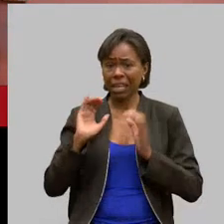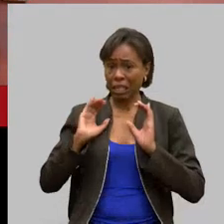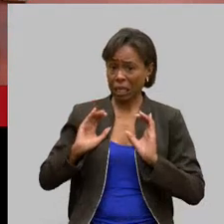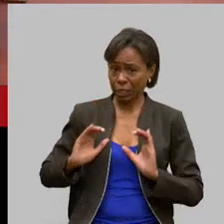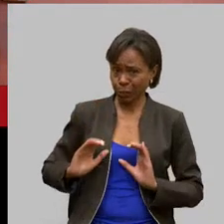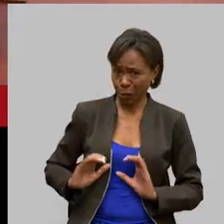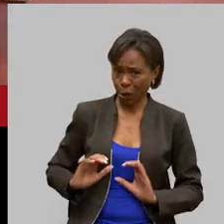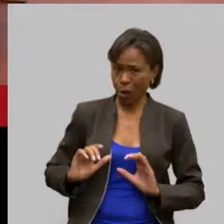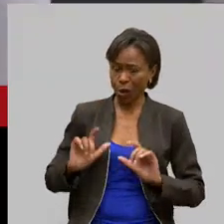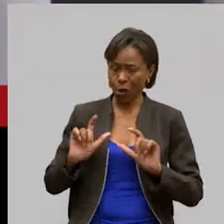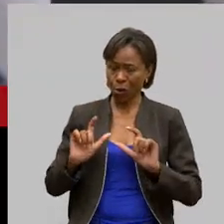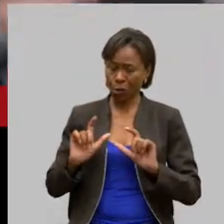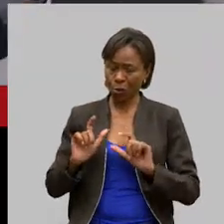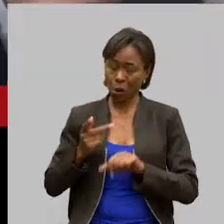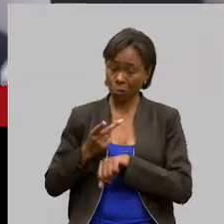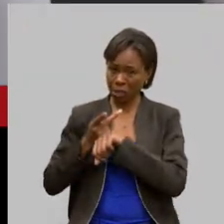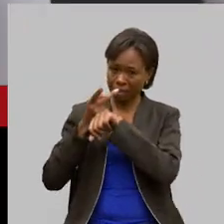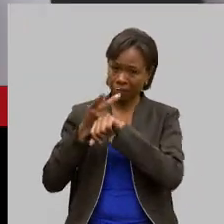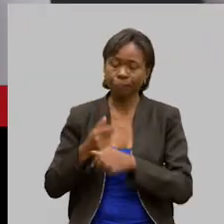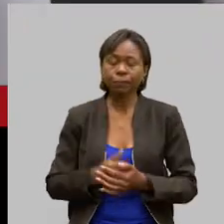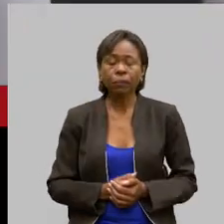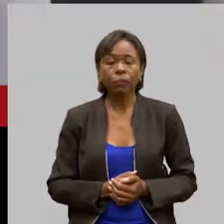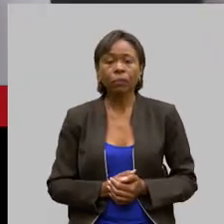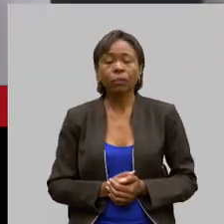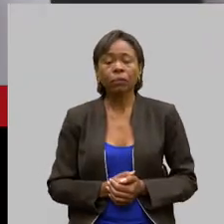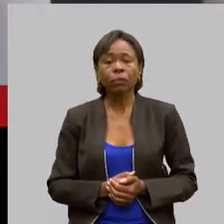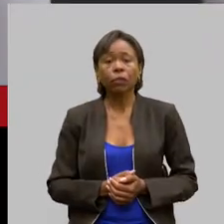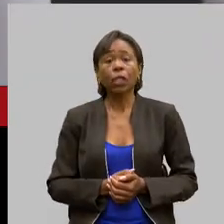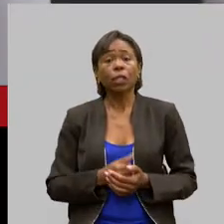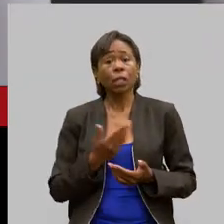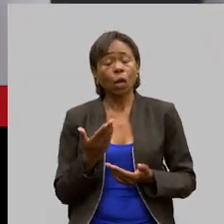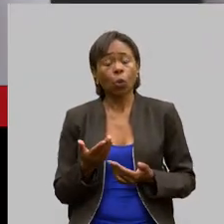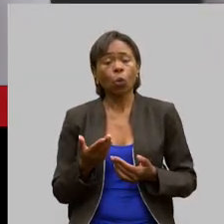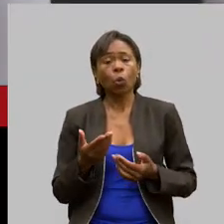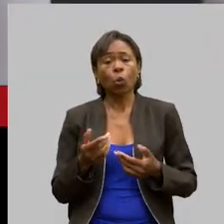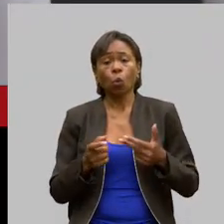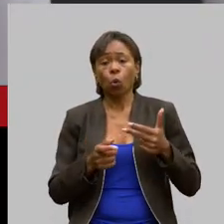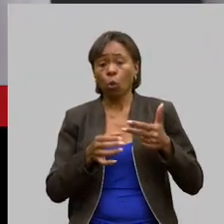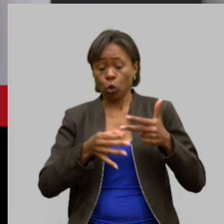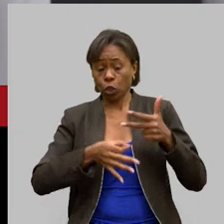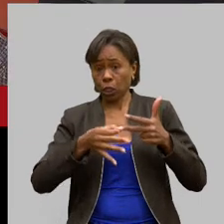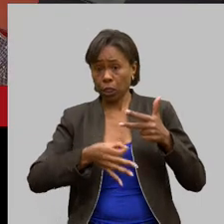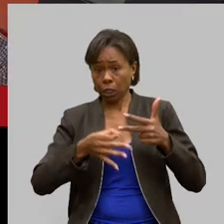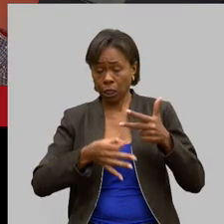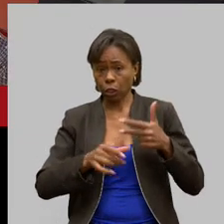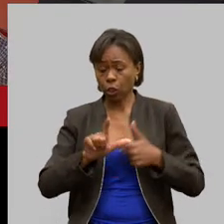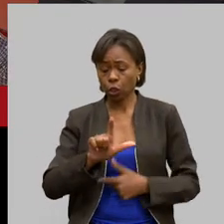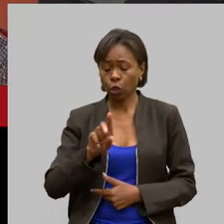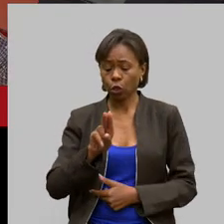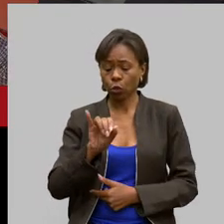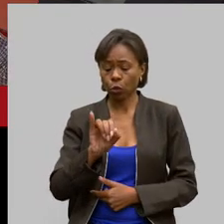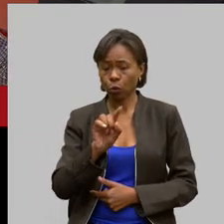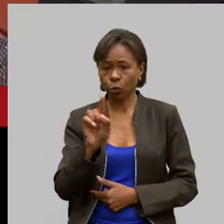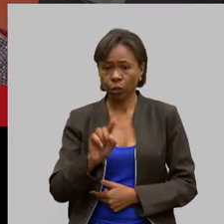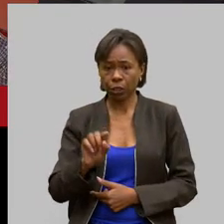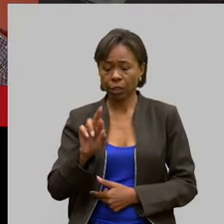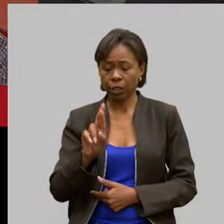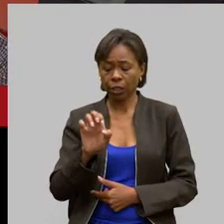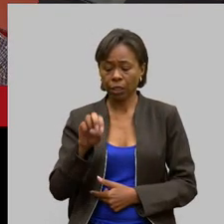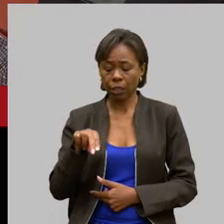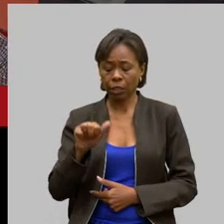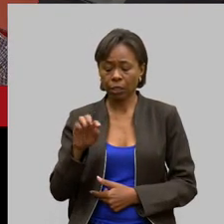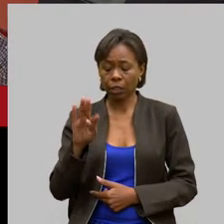né a nossa homenagem ao poder judiciário né na pessoa do Dr luí Renato que tá aqui nos no da